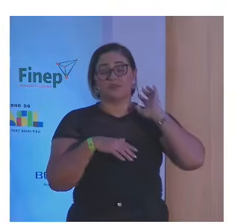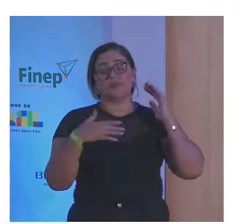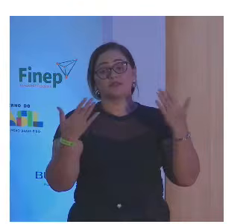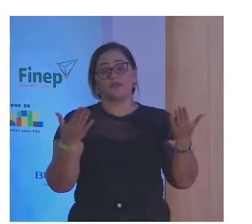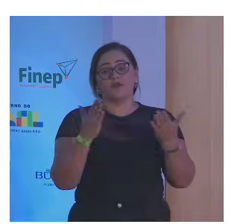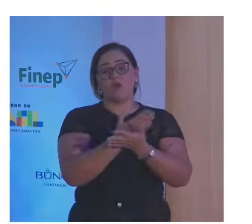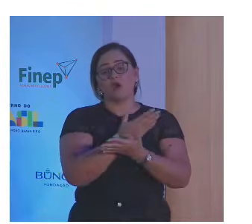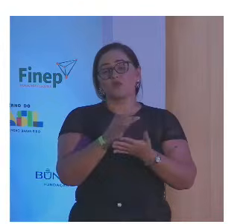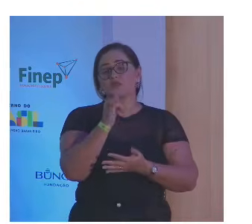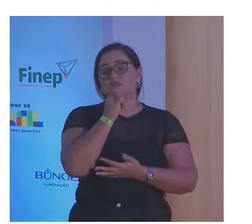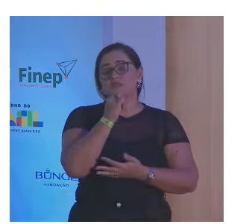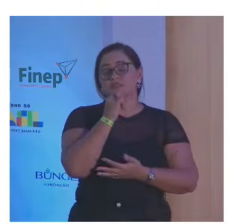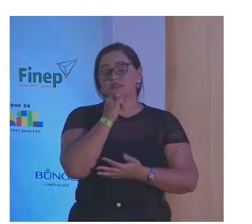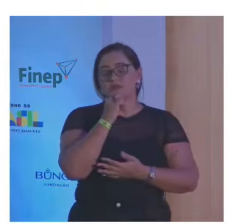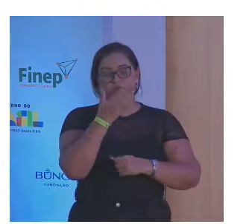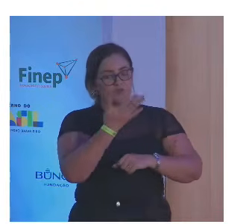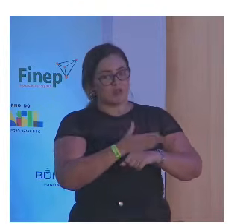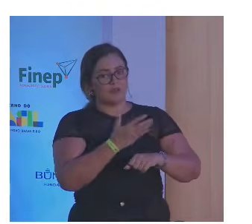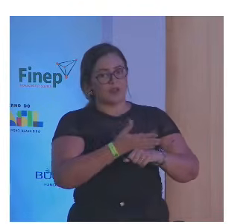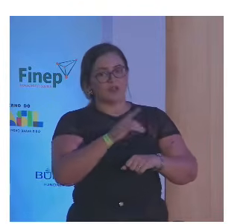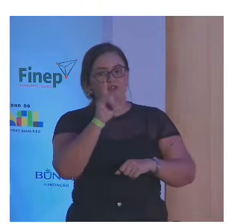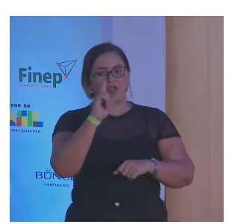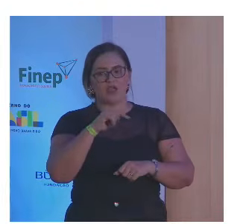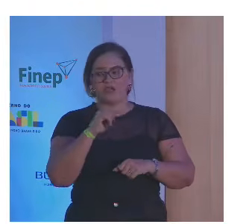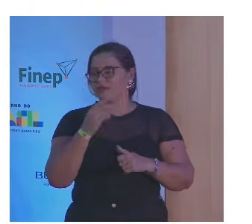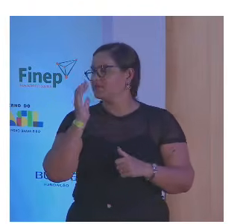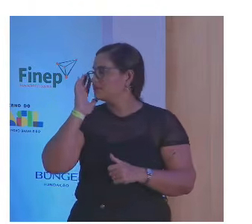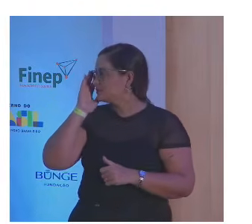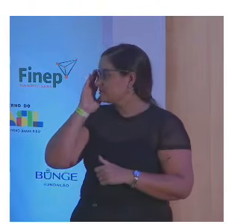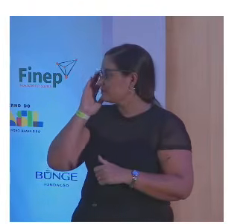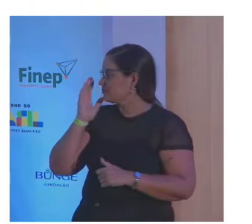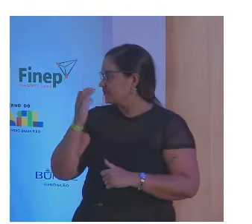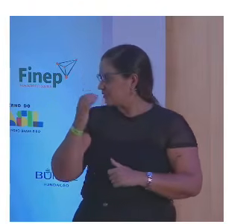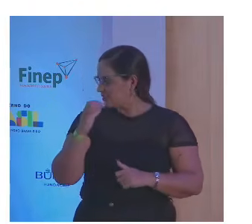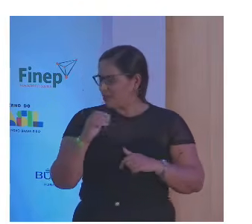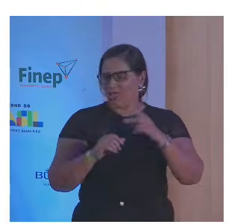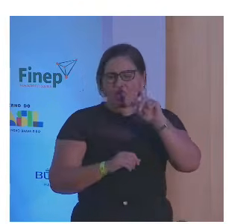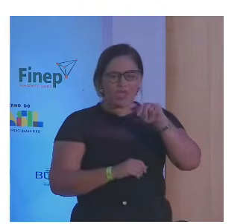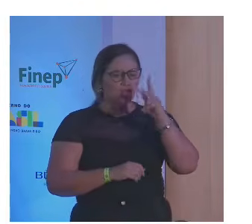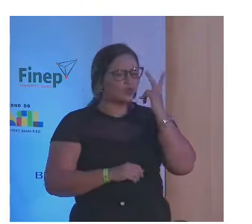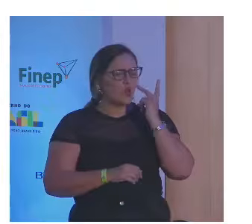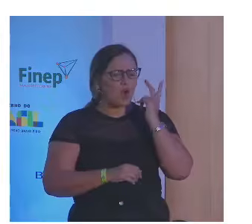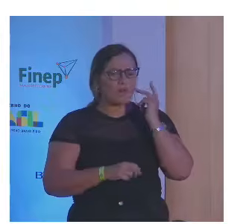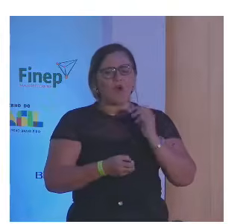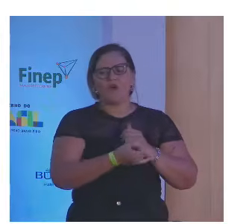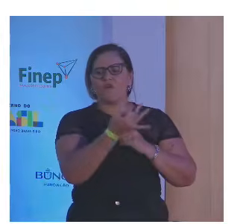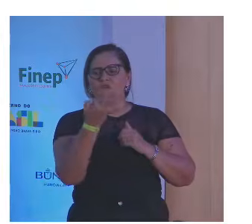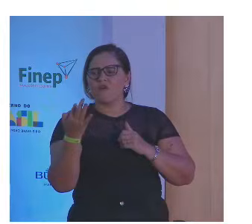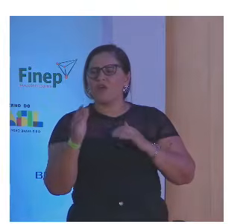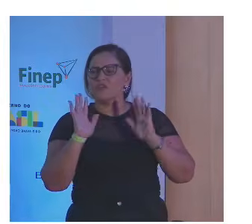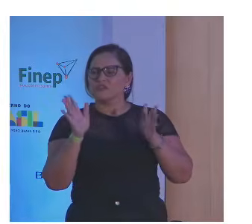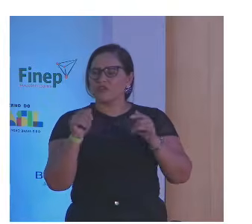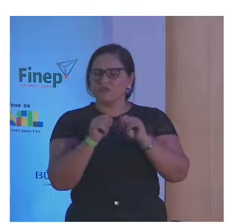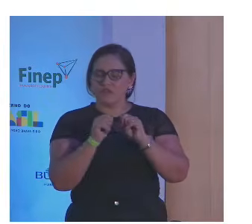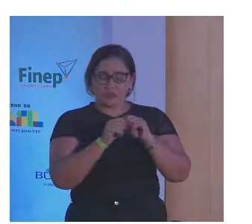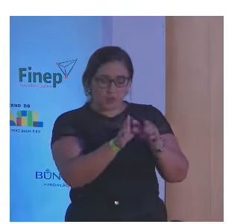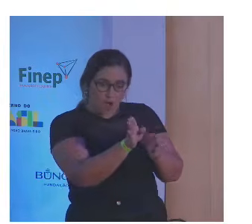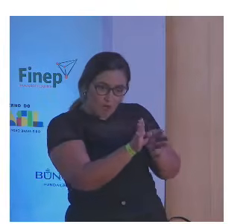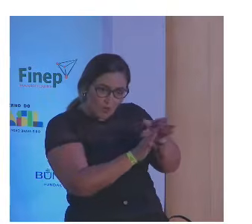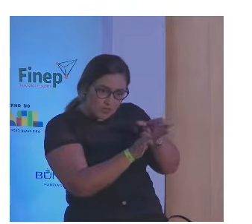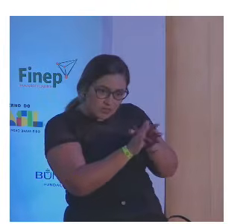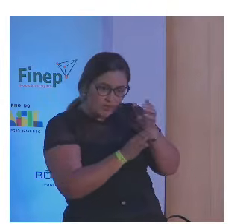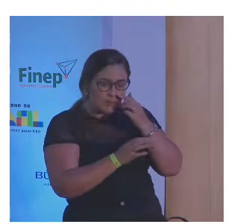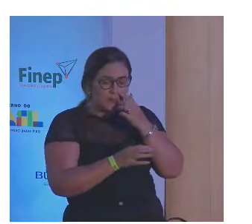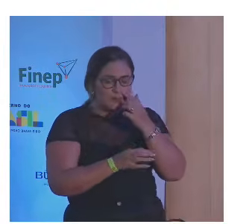alguns exemplos que eu trago de a prática disso, o assessoramento científico, que é muito comum, muitos de vocês já fazem, o aconselhamento